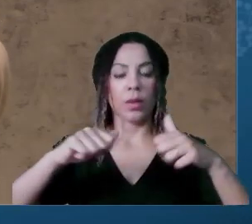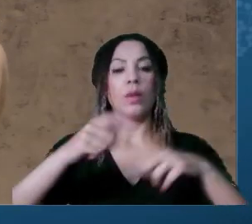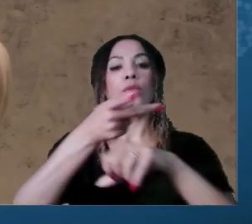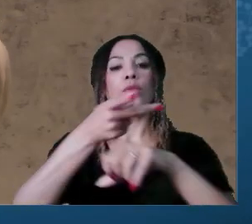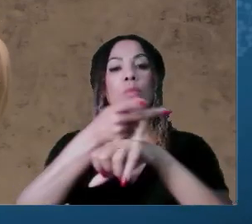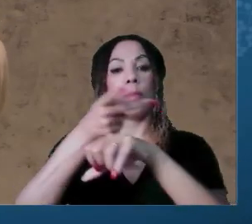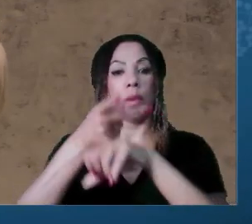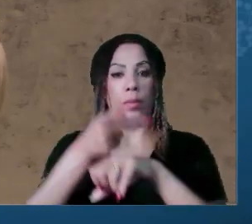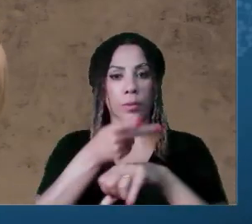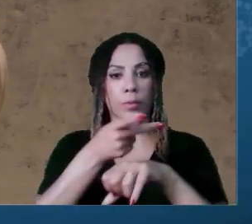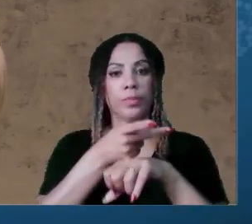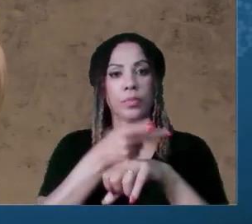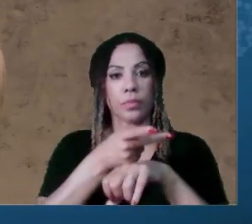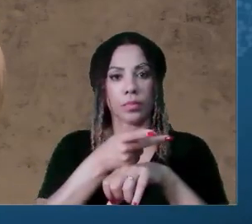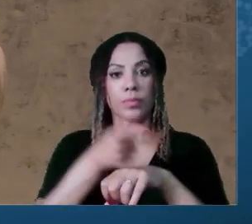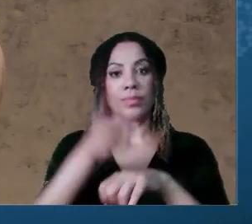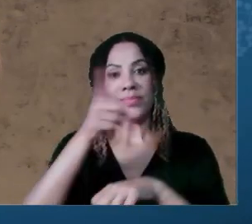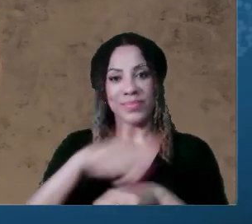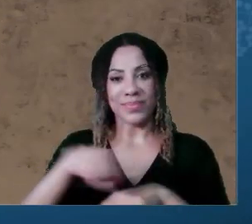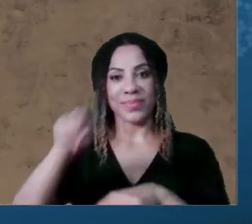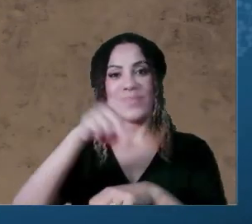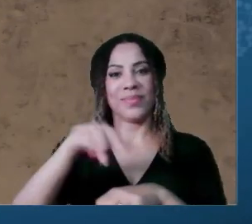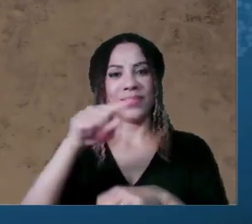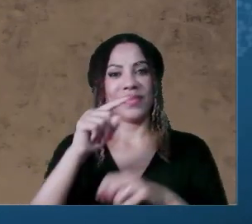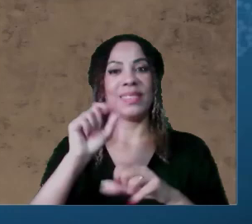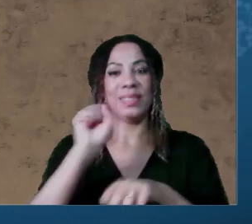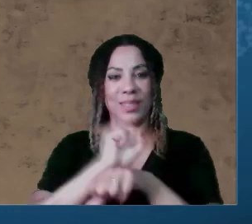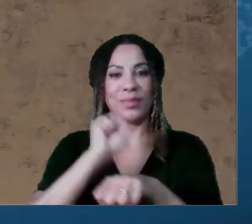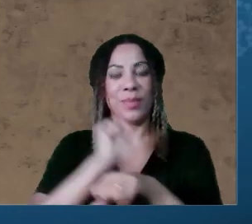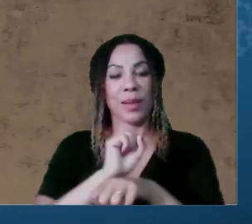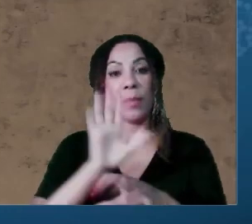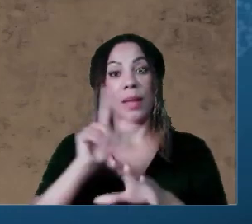Né? Vocês todos devem estar esperando, mas é uma comissão